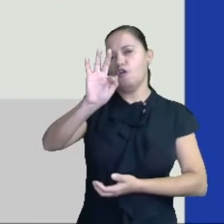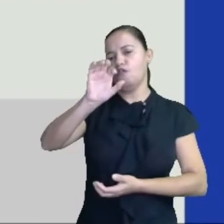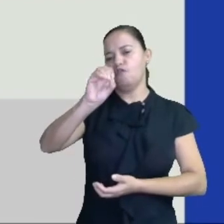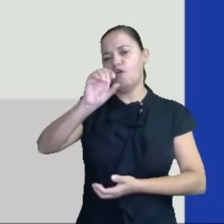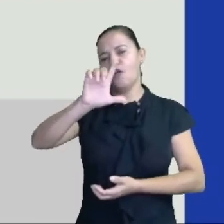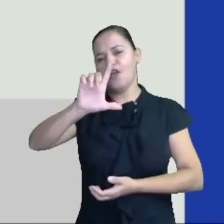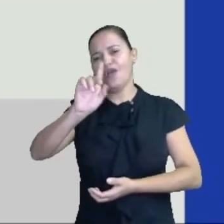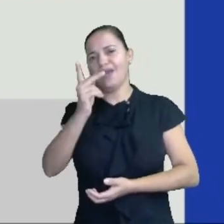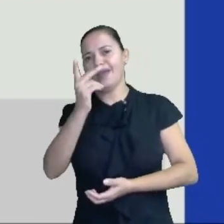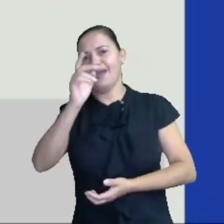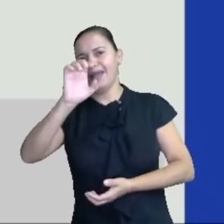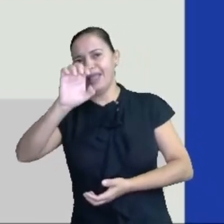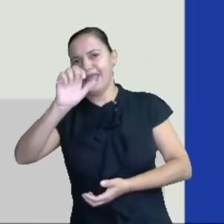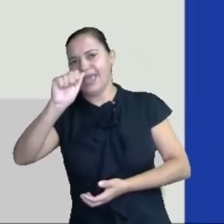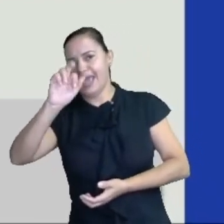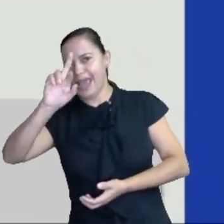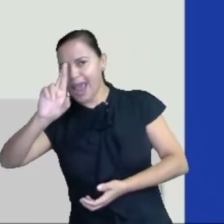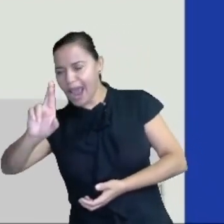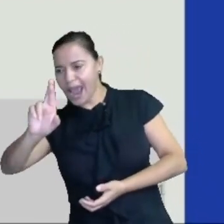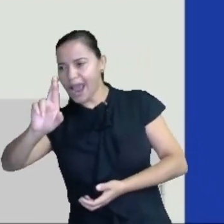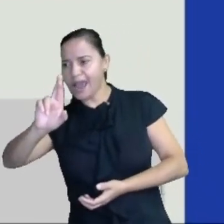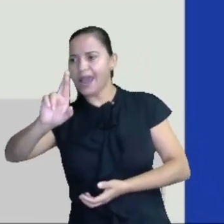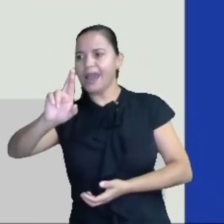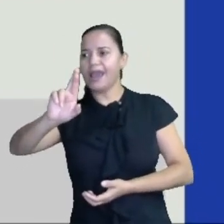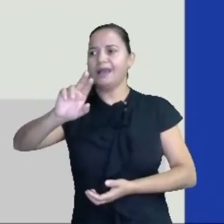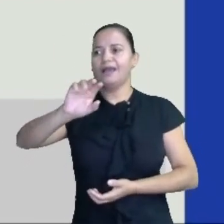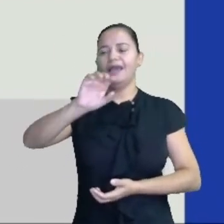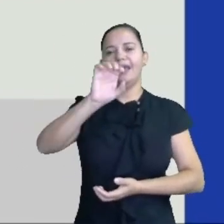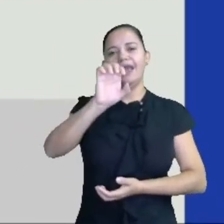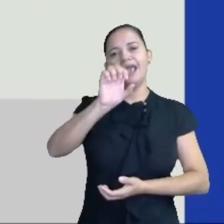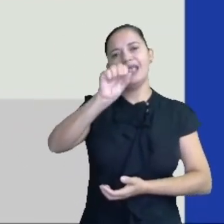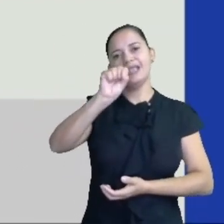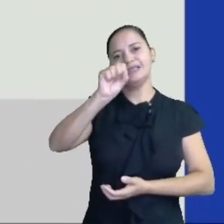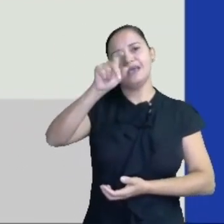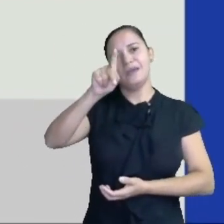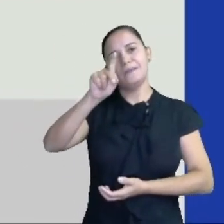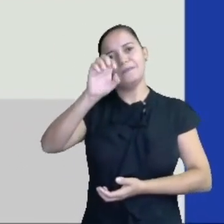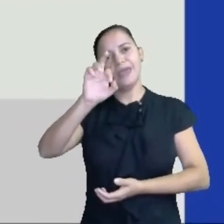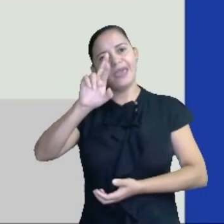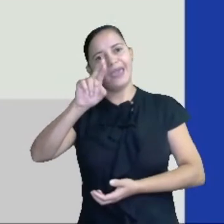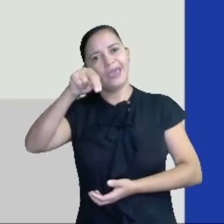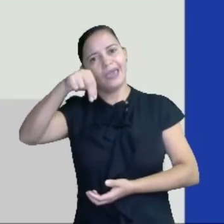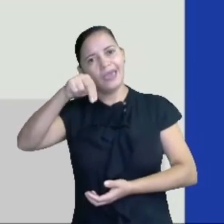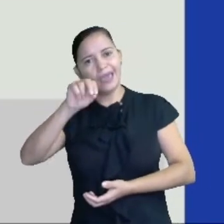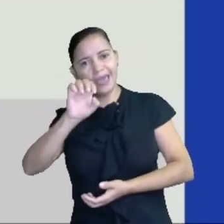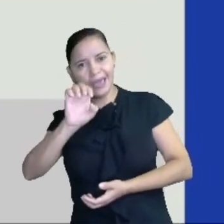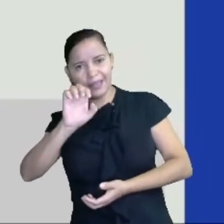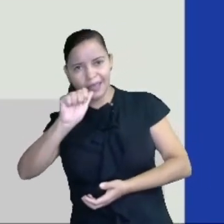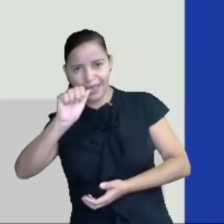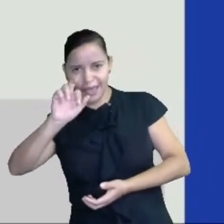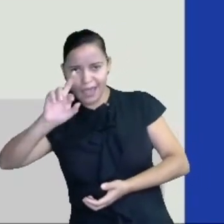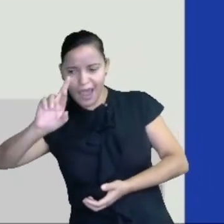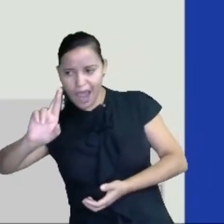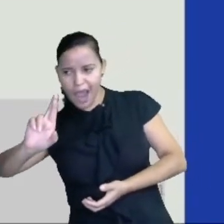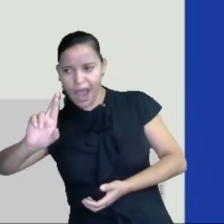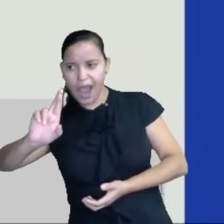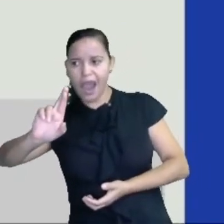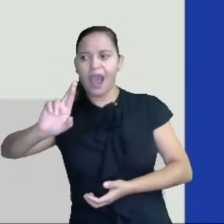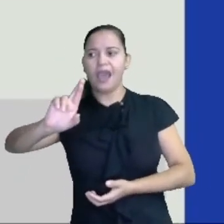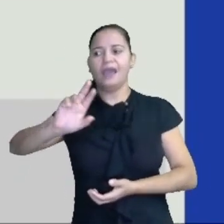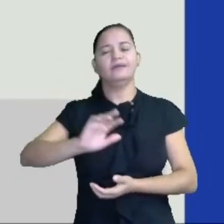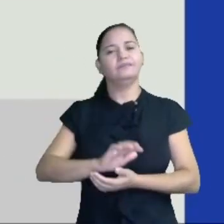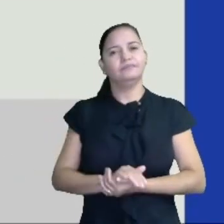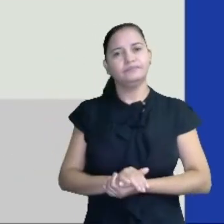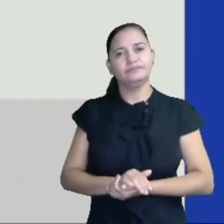espernear. O ear vem depois do radical. E sem vir depois do radical, ele será um